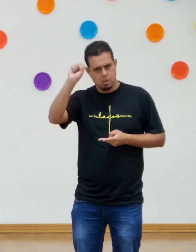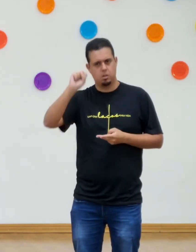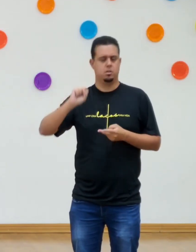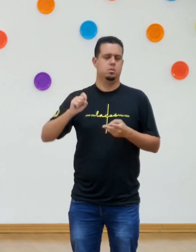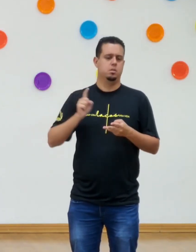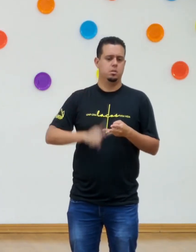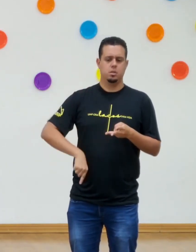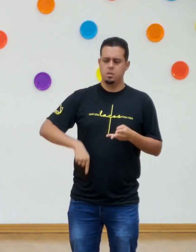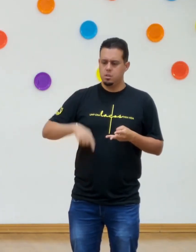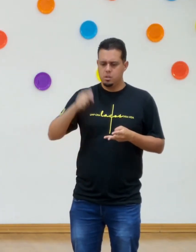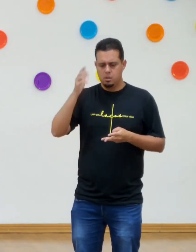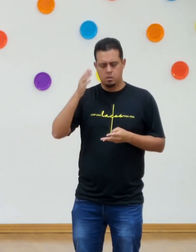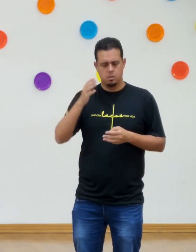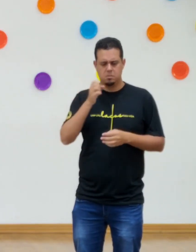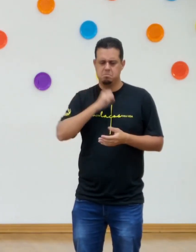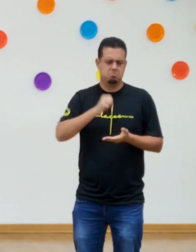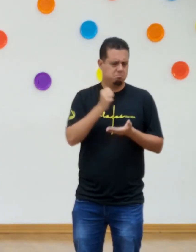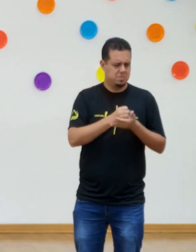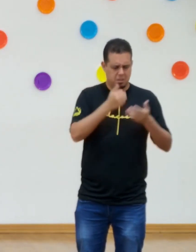Antigo Testamento